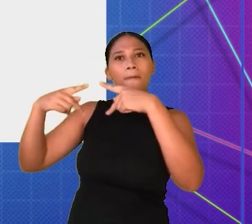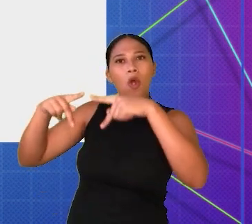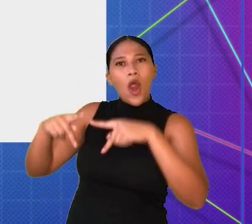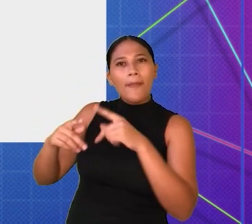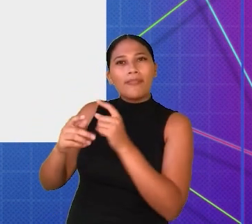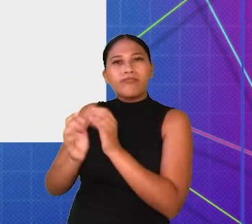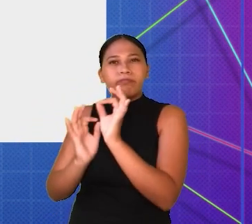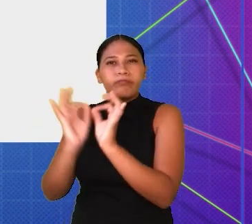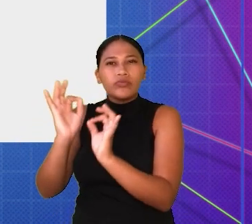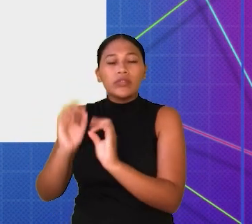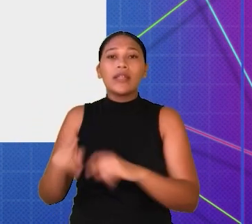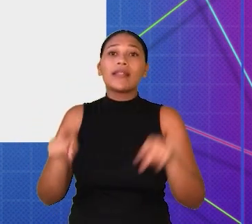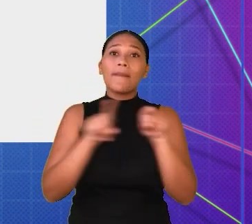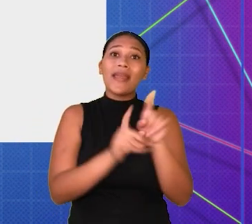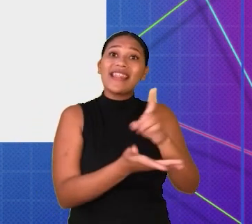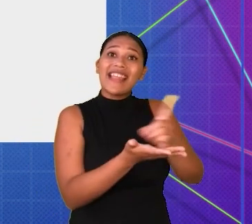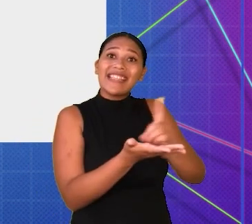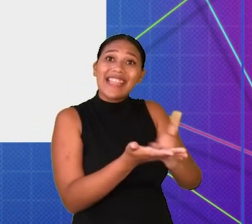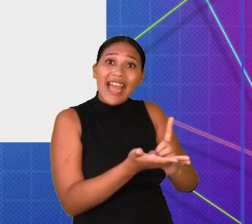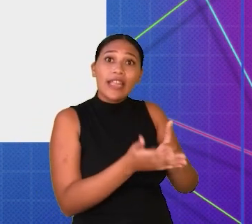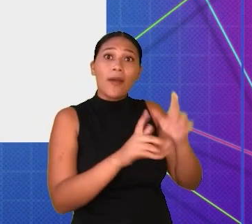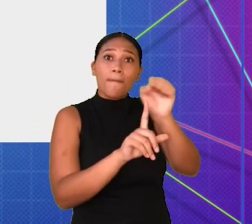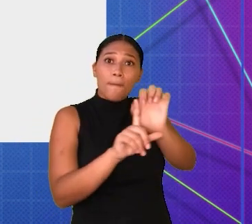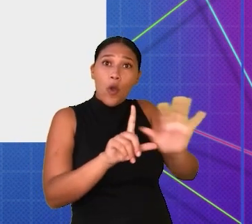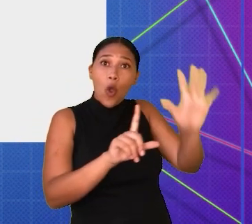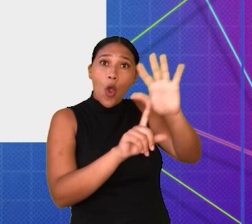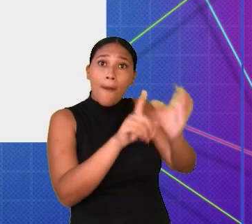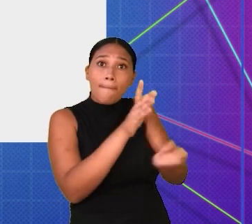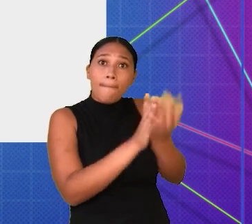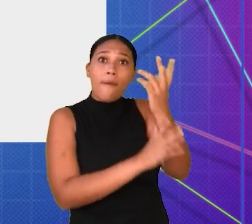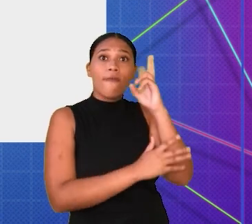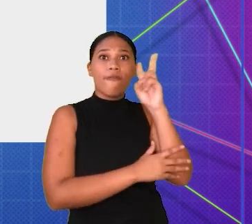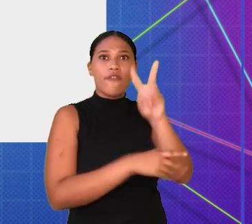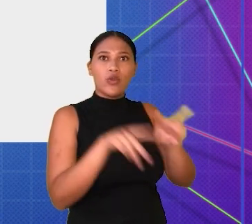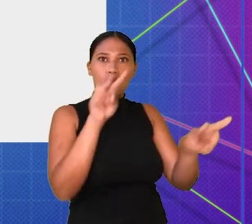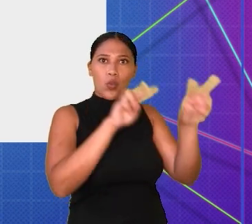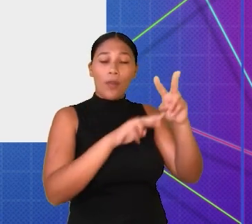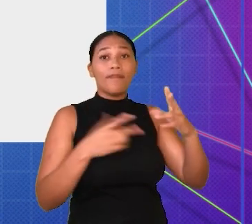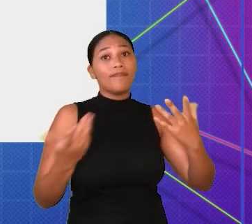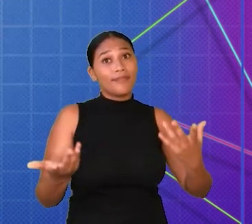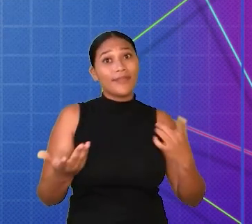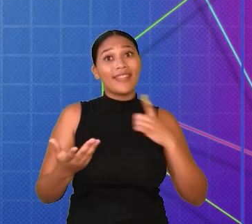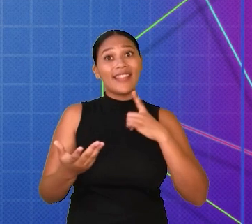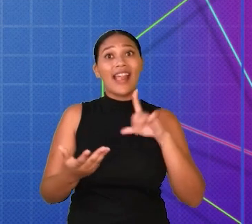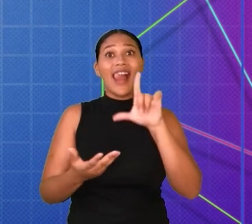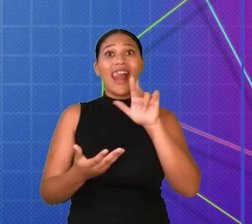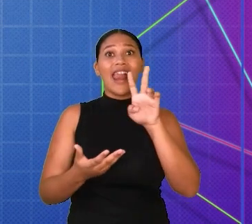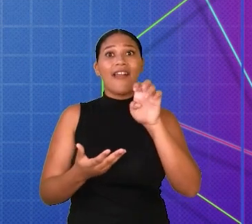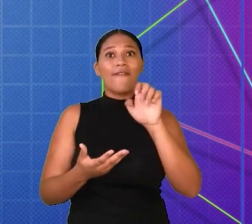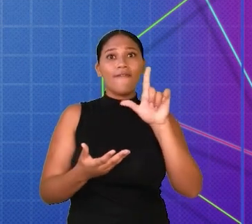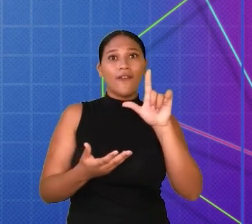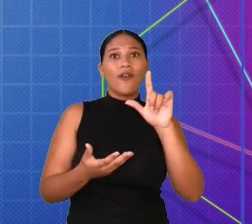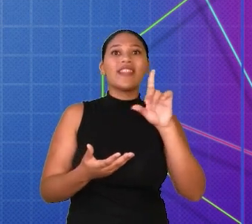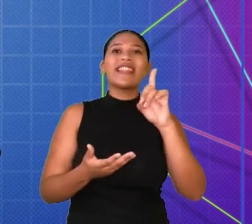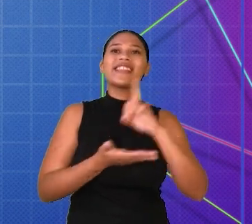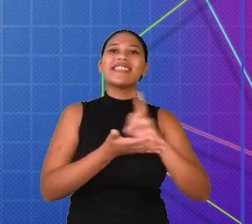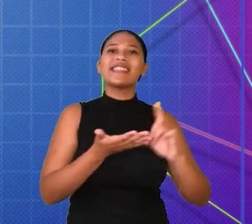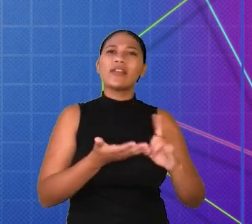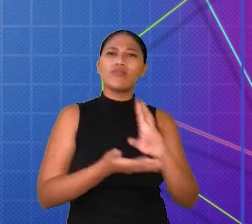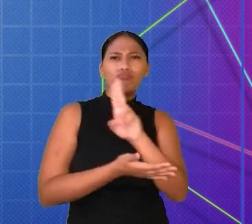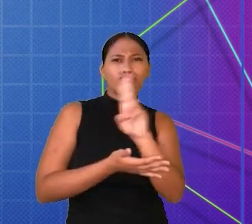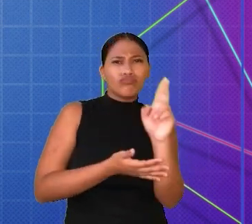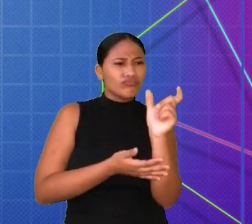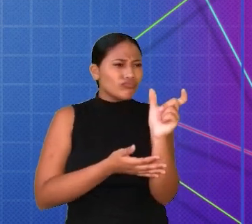os roteiristas com os seus programas de criação de roteiro e os designers com algum programa de criação visual. O level design é o cara que vai entrar